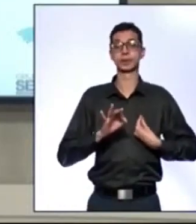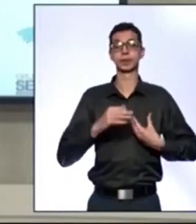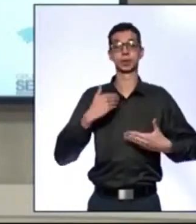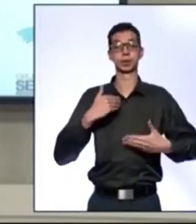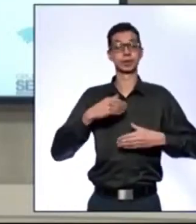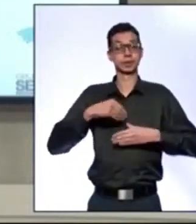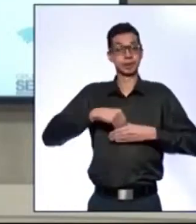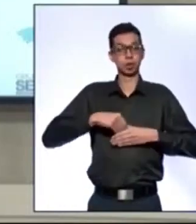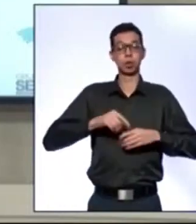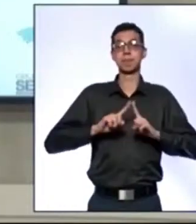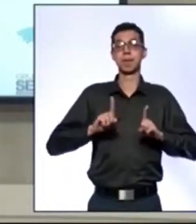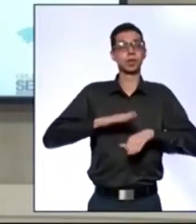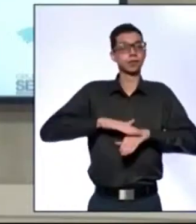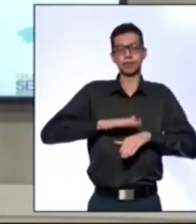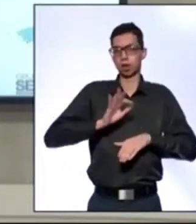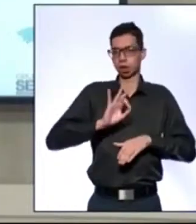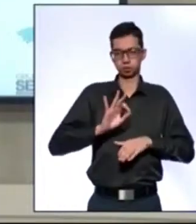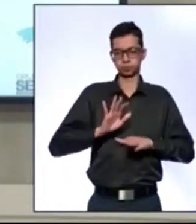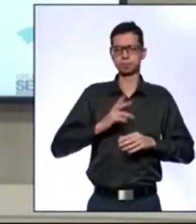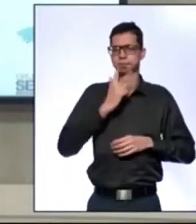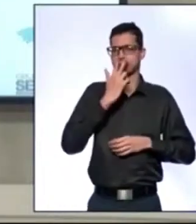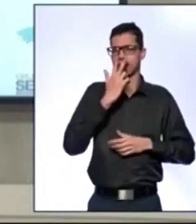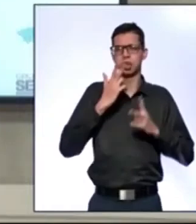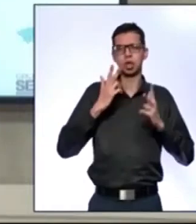capaz, mas não produz. Ele fica lá,